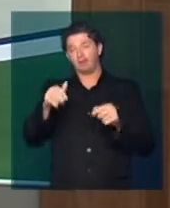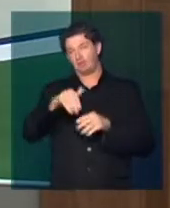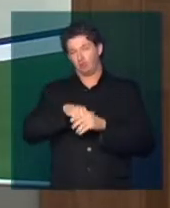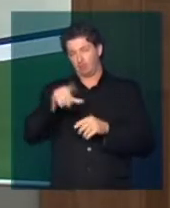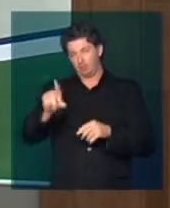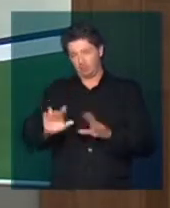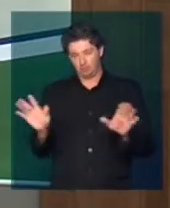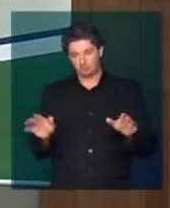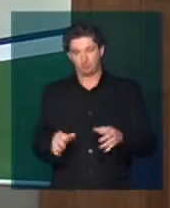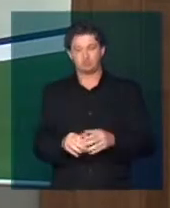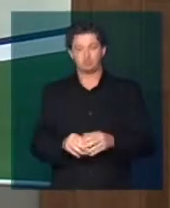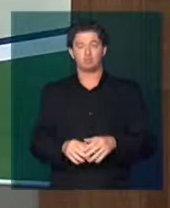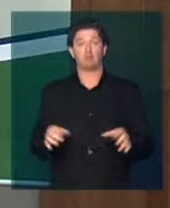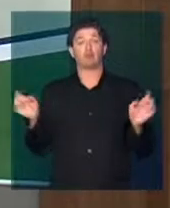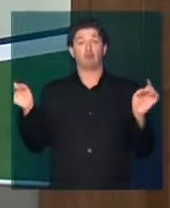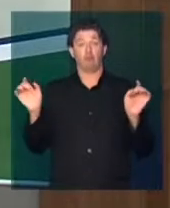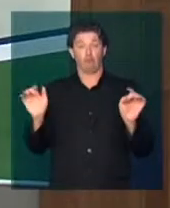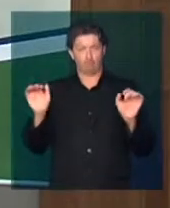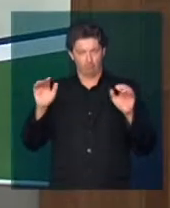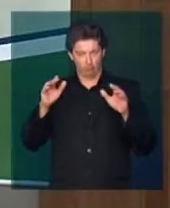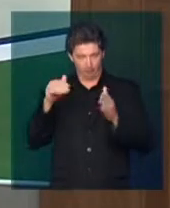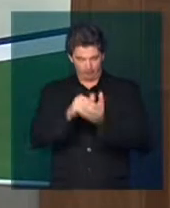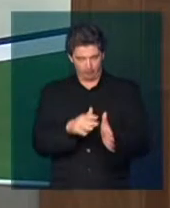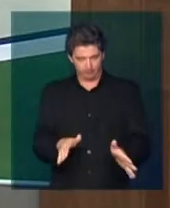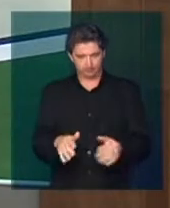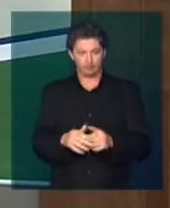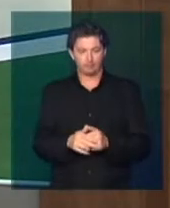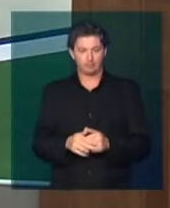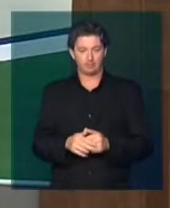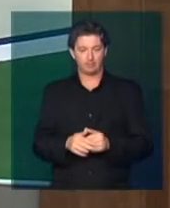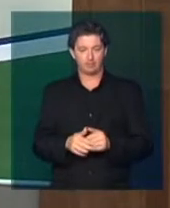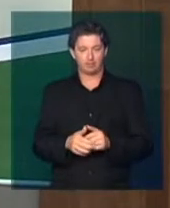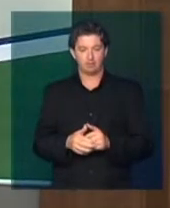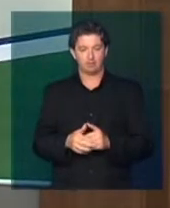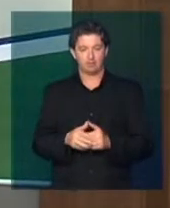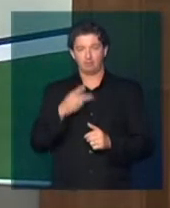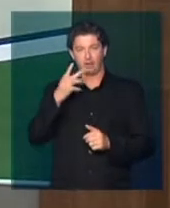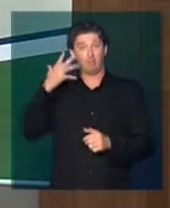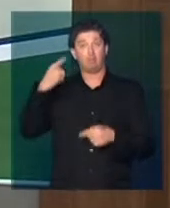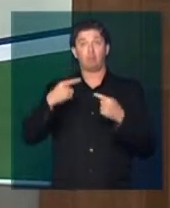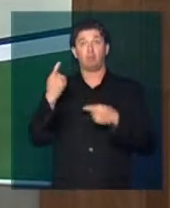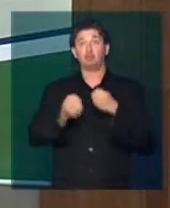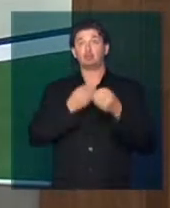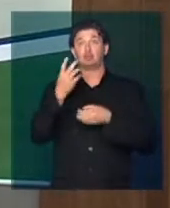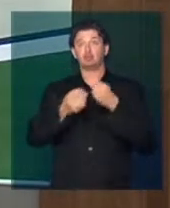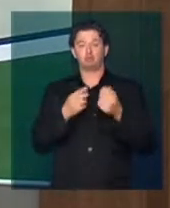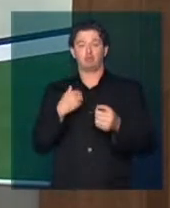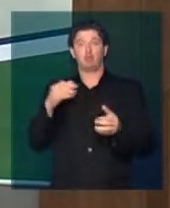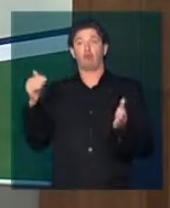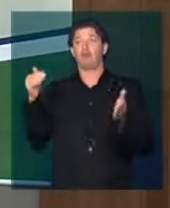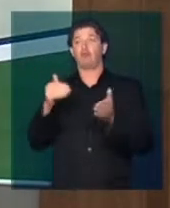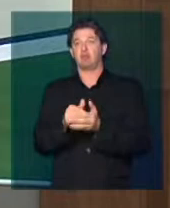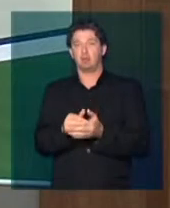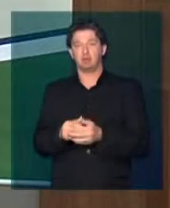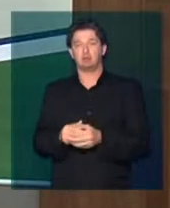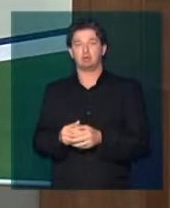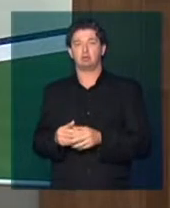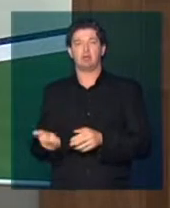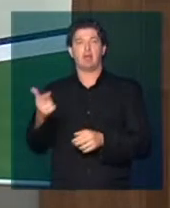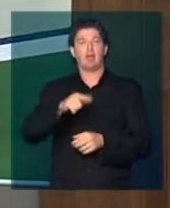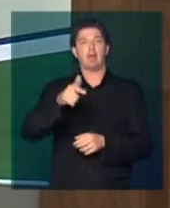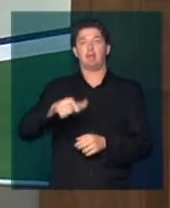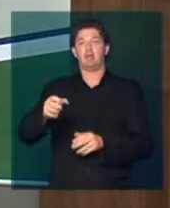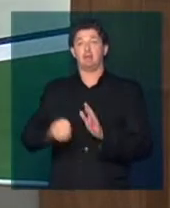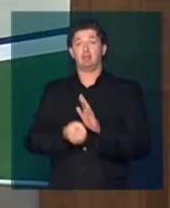votadas. Finalizando, dizem que quando um político está discursando, que diz, vou finalizar, ele repete umas 3